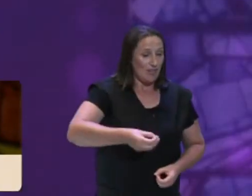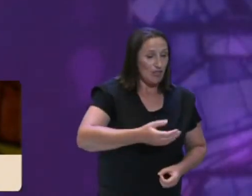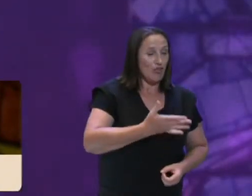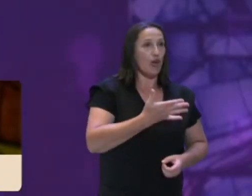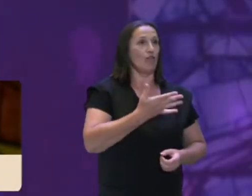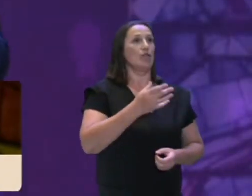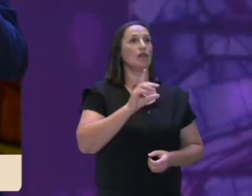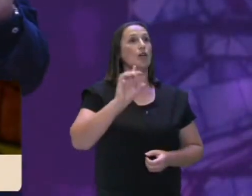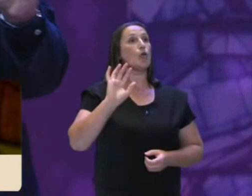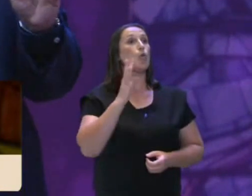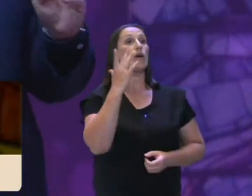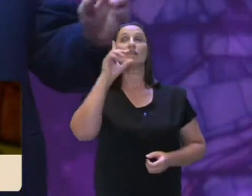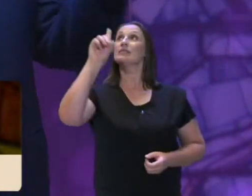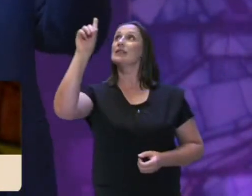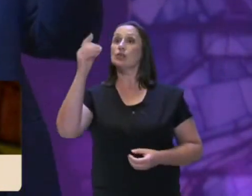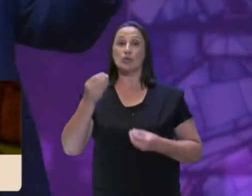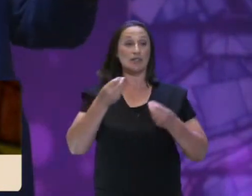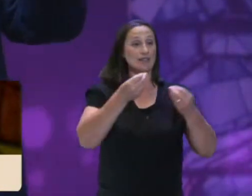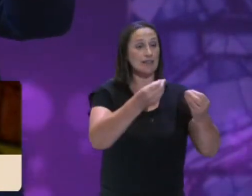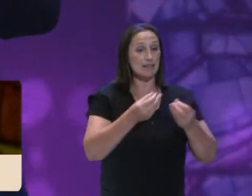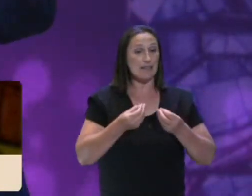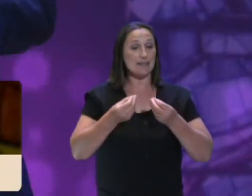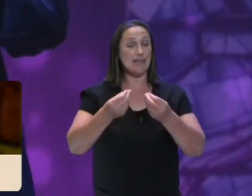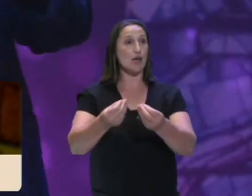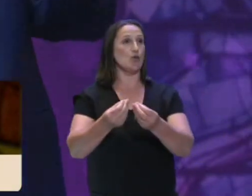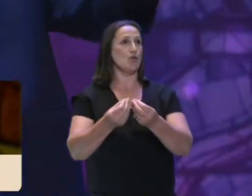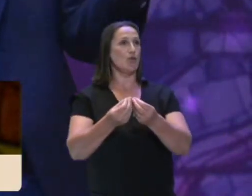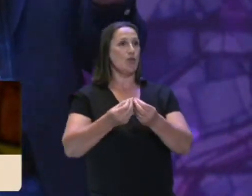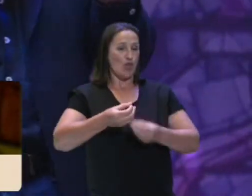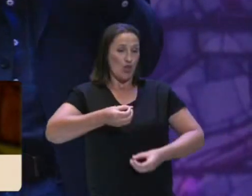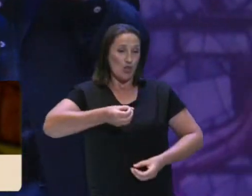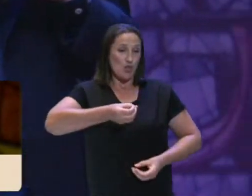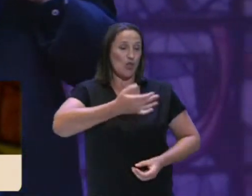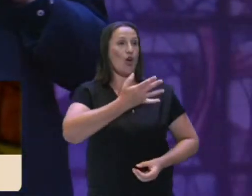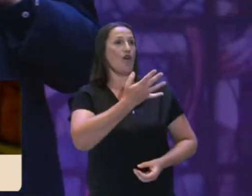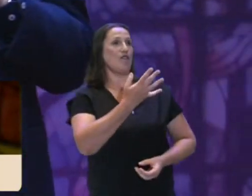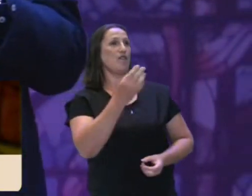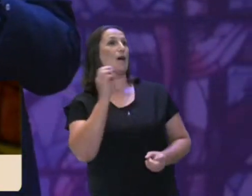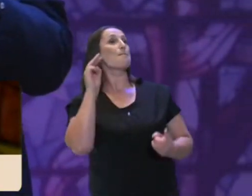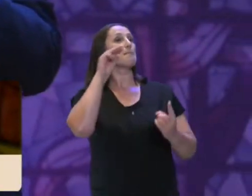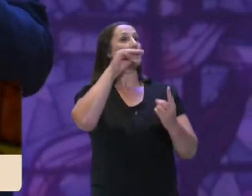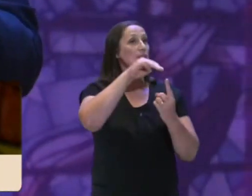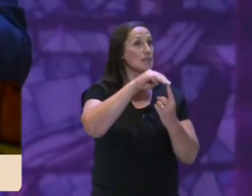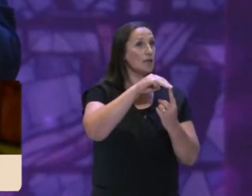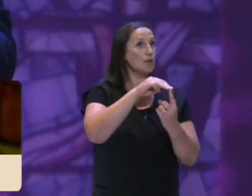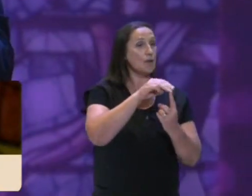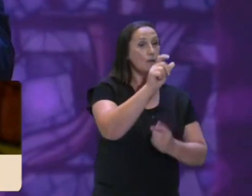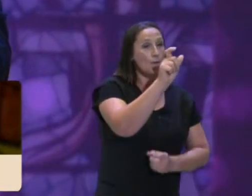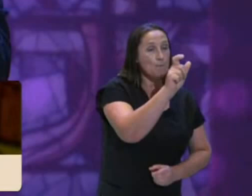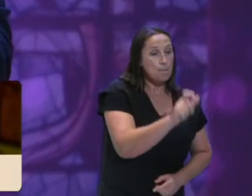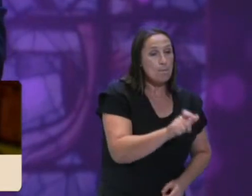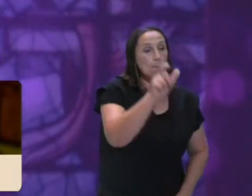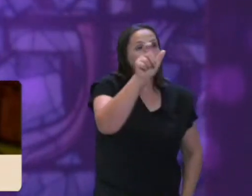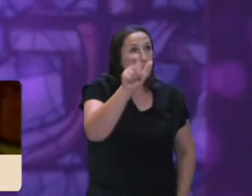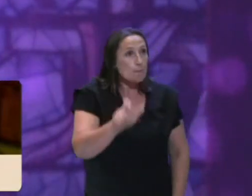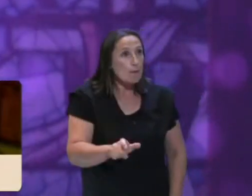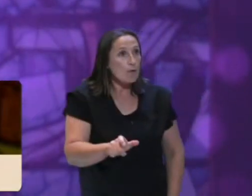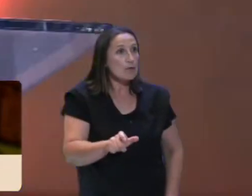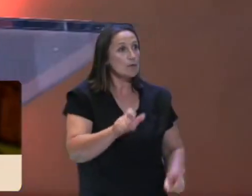queria ressaltar isso. Esses 2 personagens que a gente vai estudar aqui eram